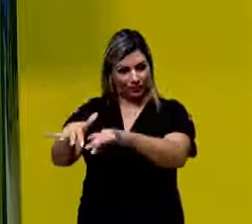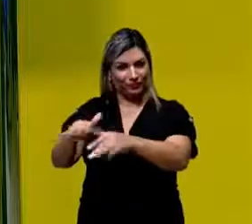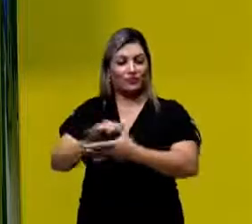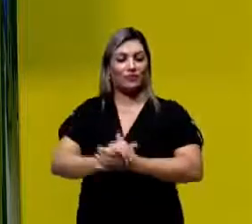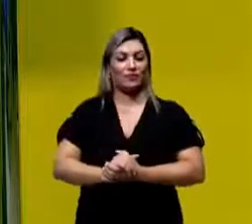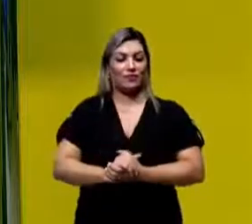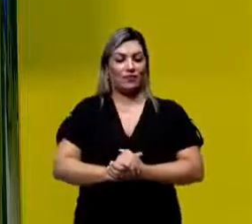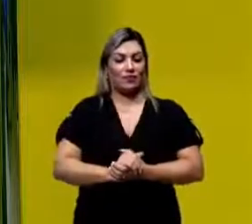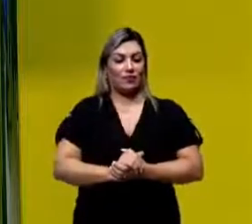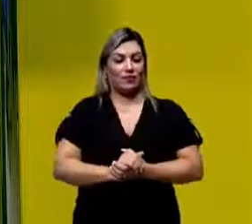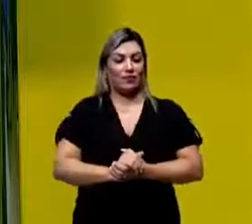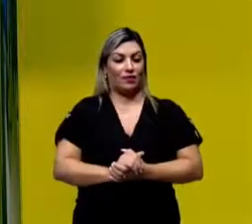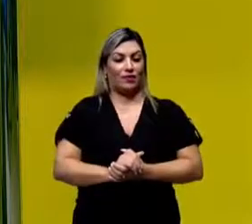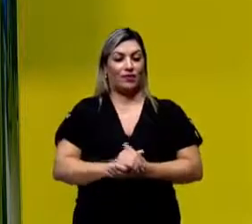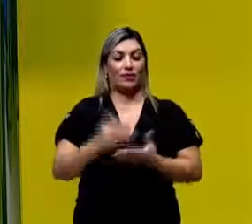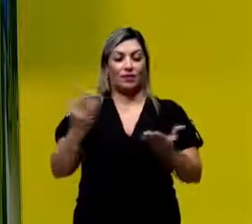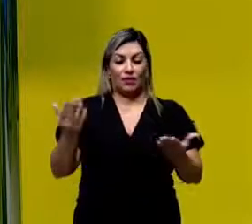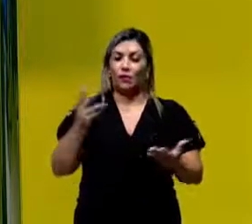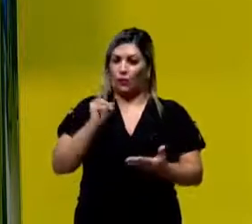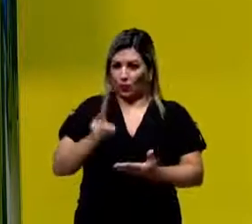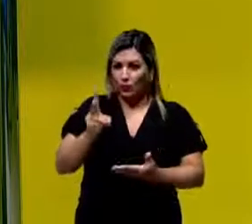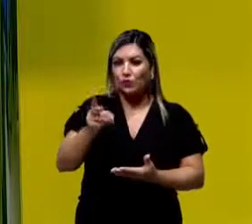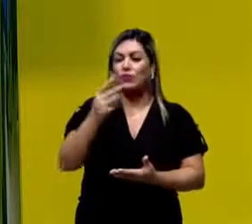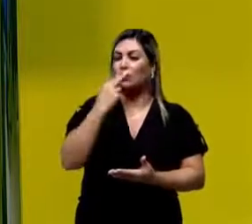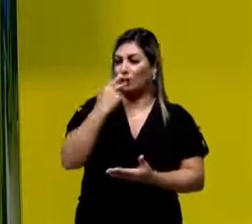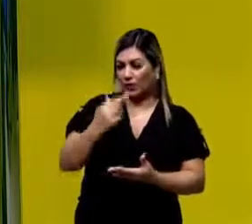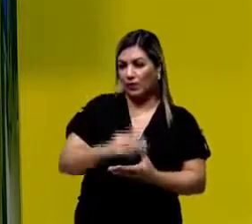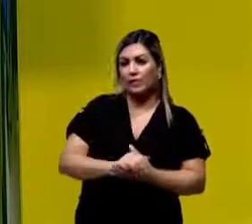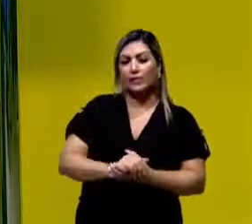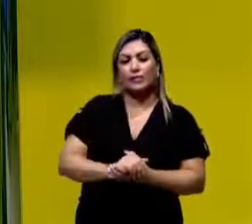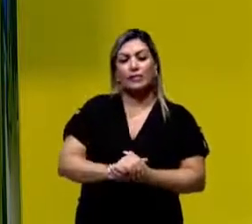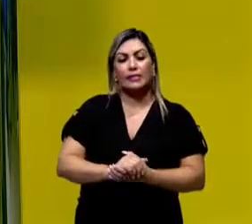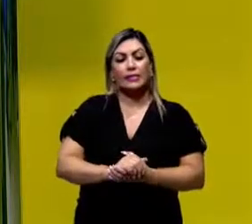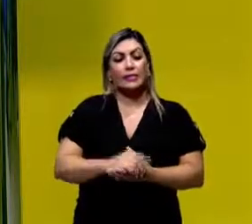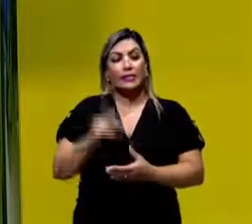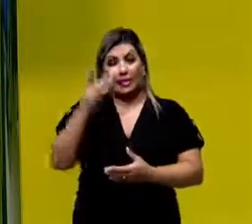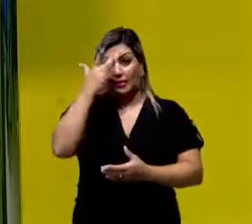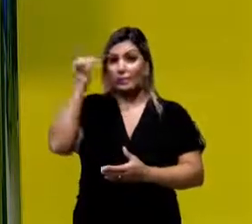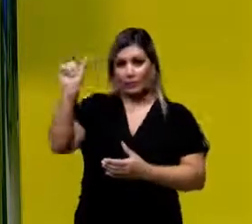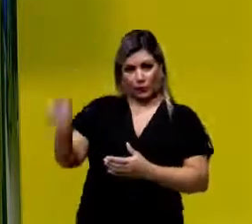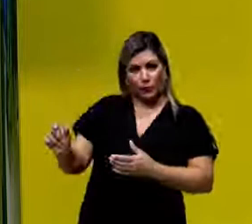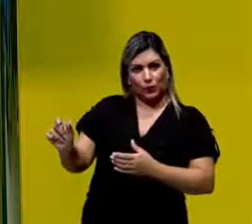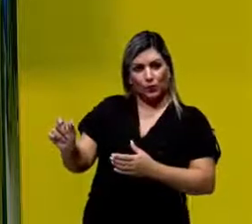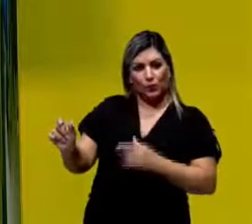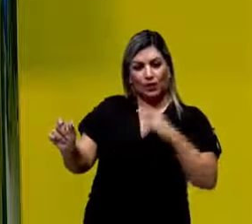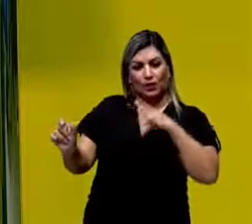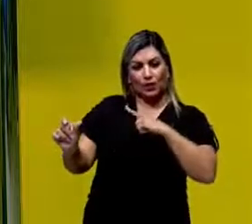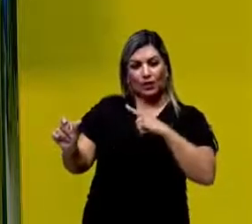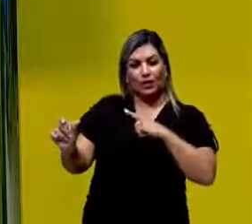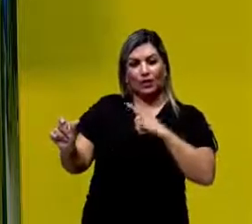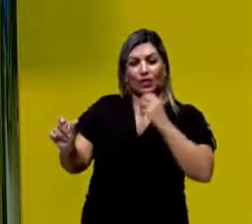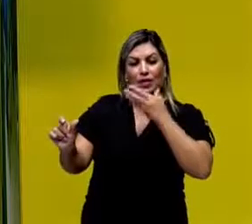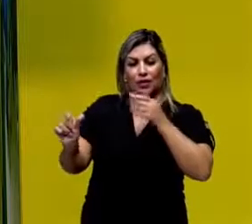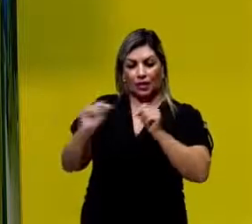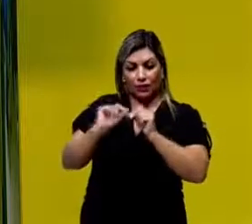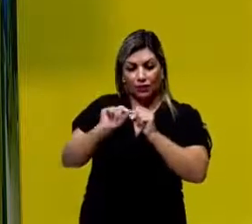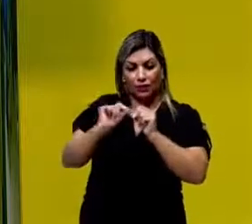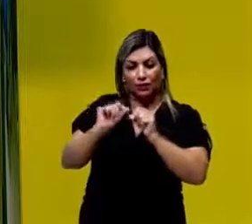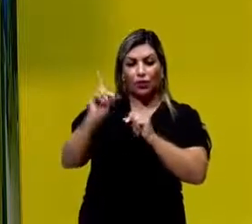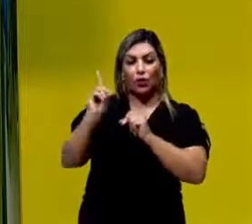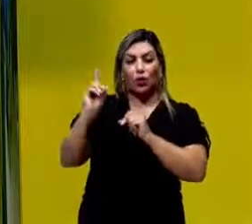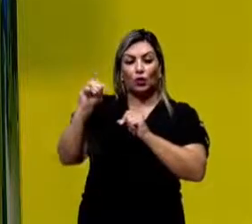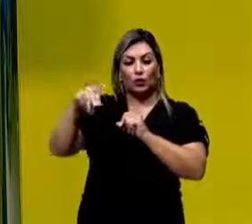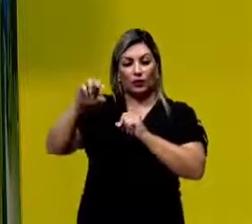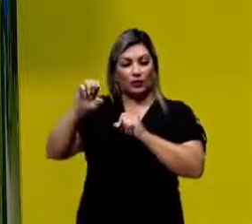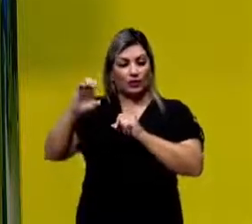Dani sendo oval Red made her Mission to change at Então essa pessoa que é o dono senival fez o